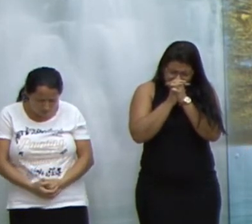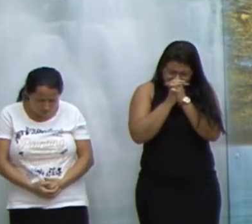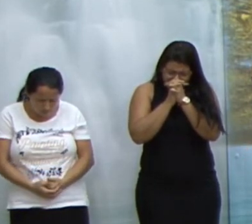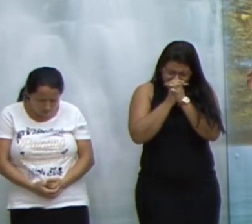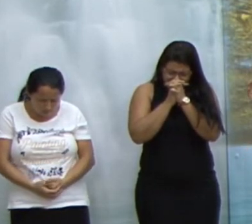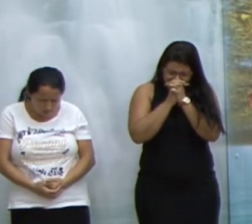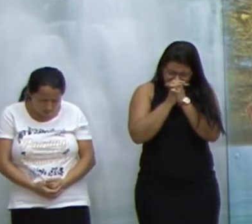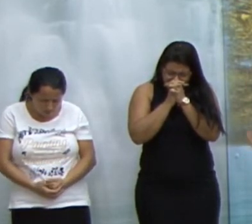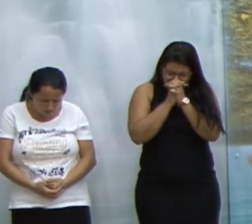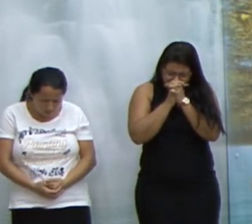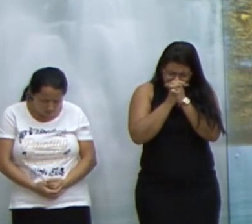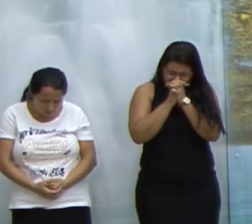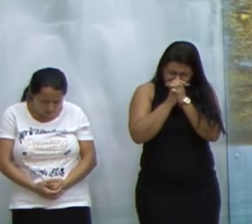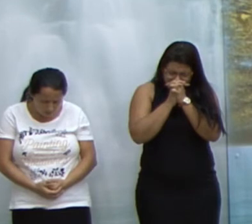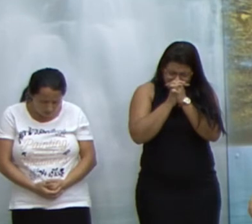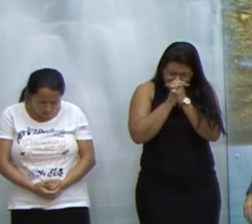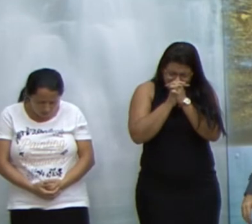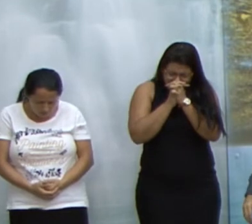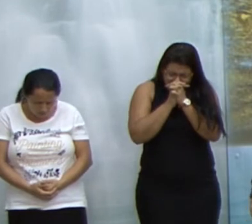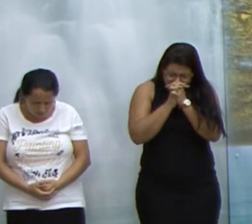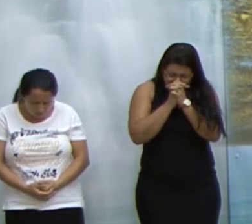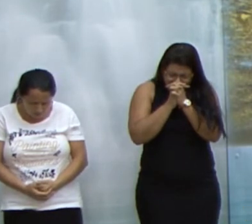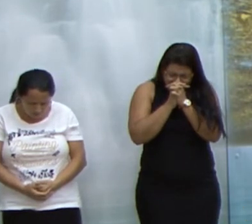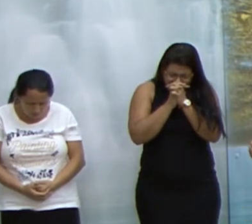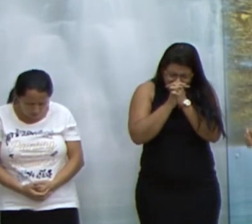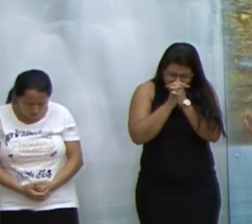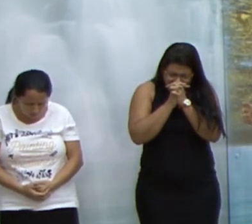aqui, rababatu que na que